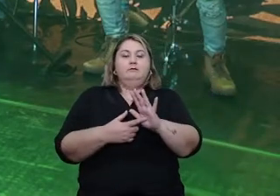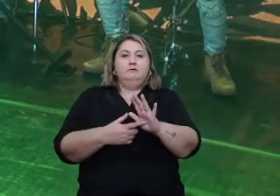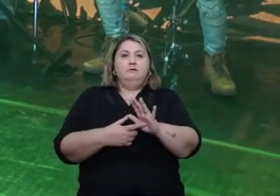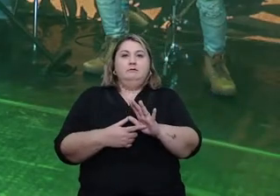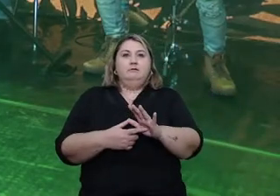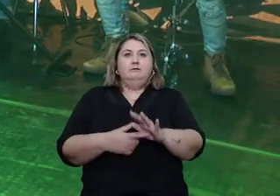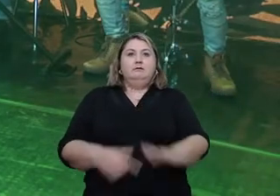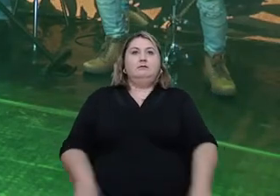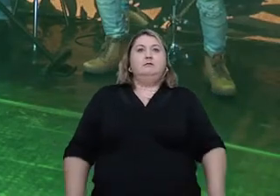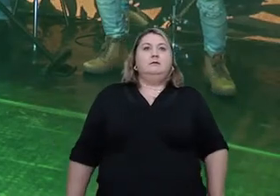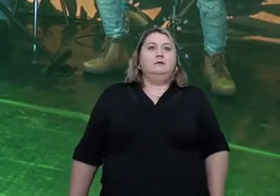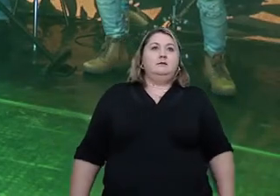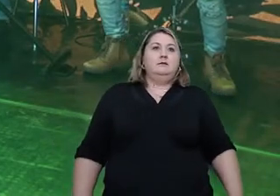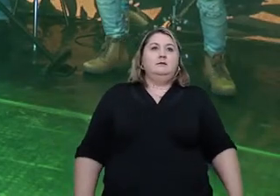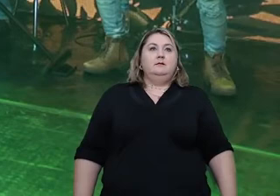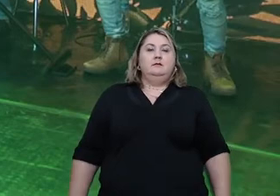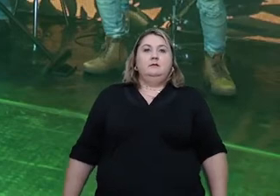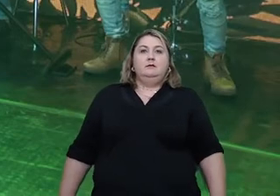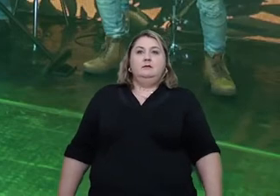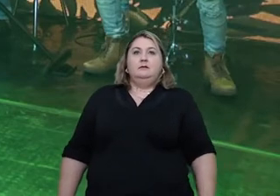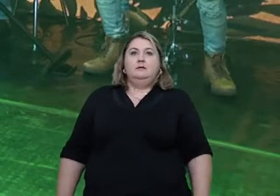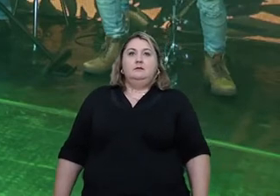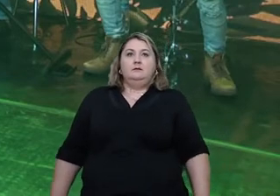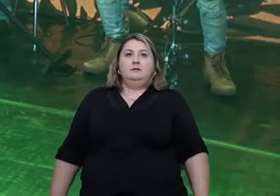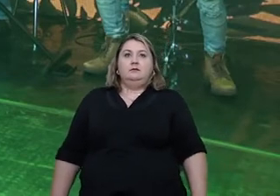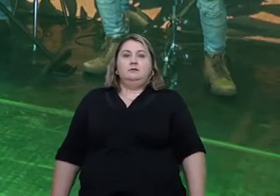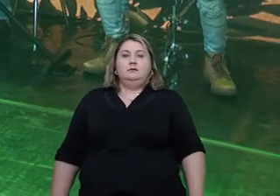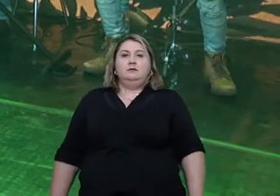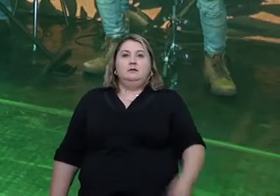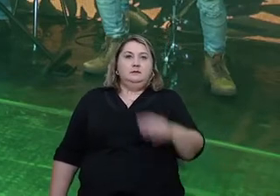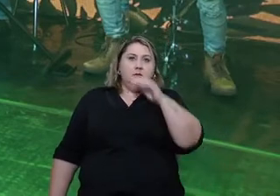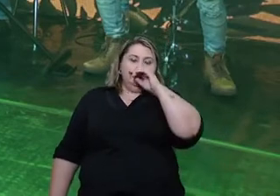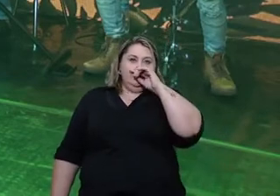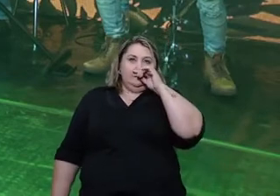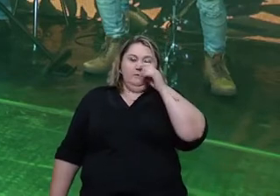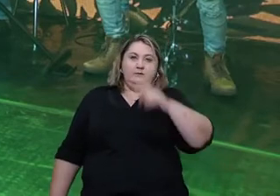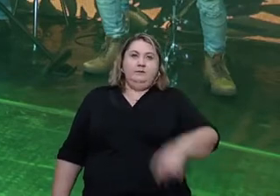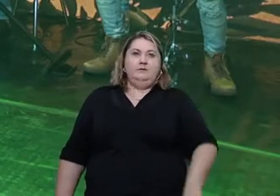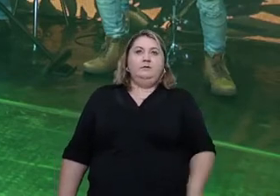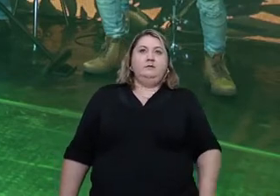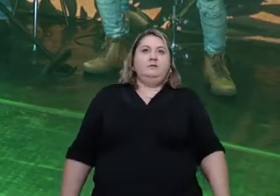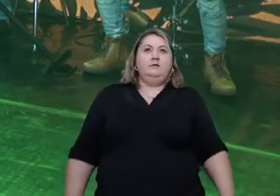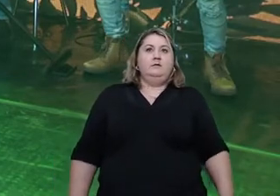do violeiro? Tem aí? Faz aí, vamos ver como é que é. Vamos ver como é que é a pegada do violeiro.